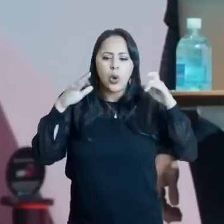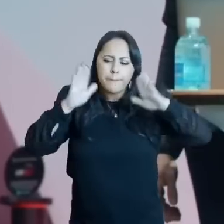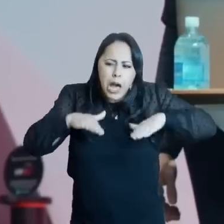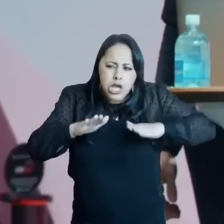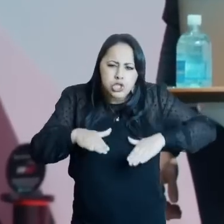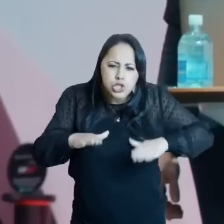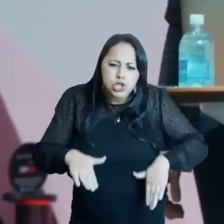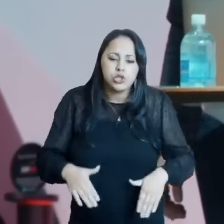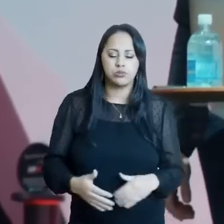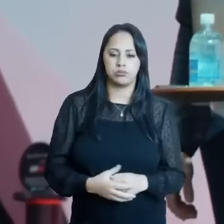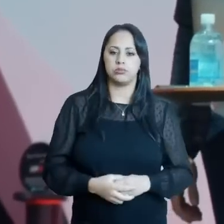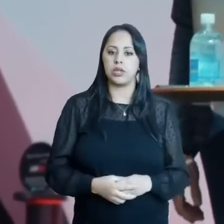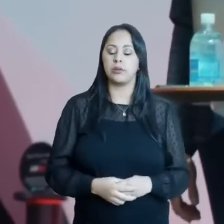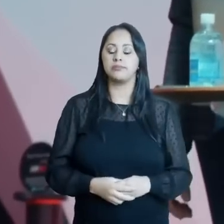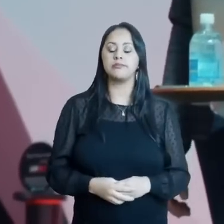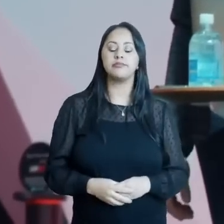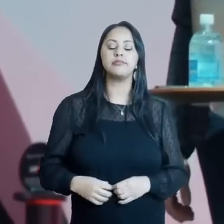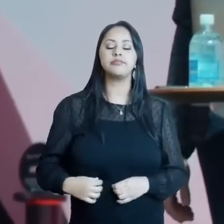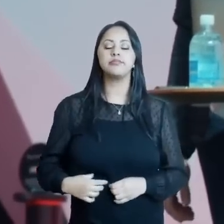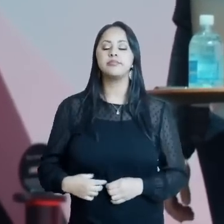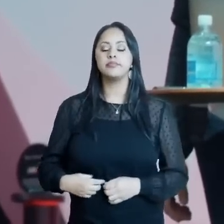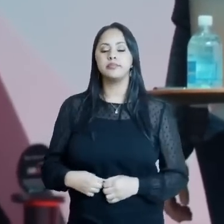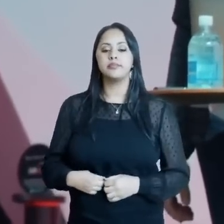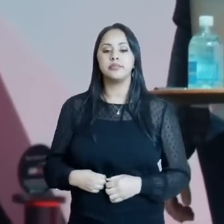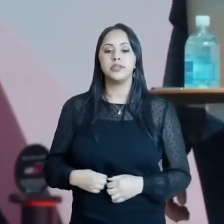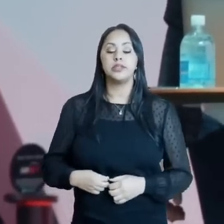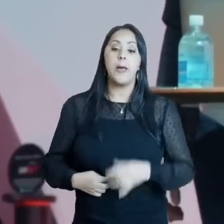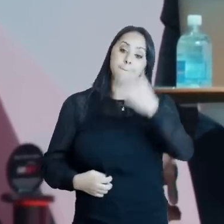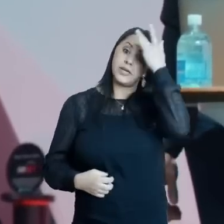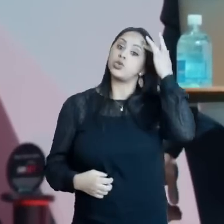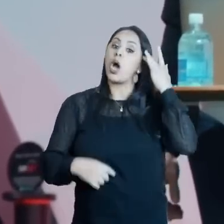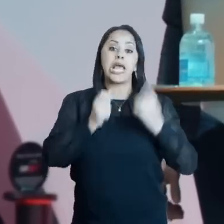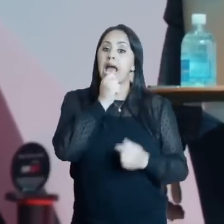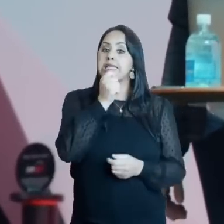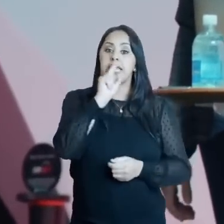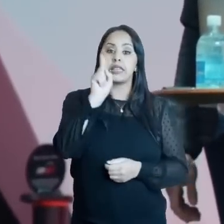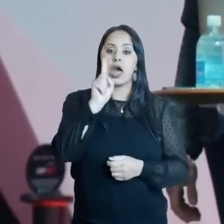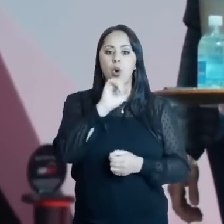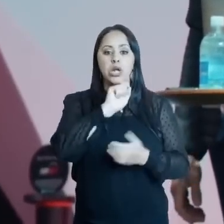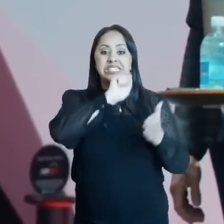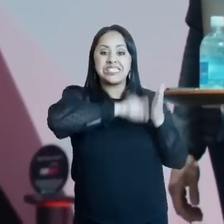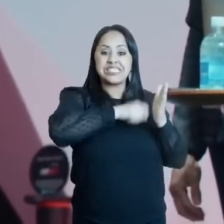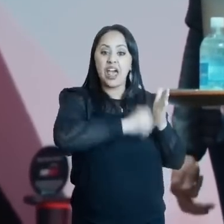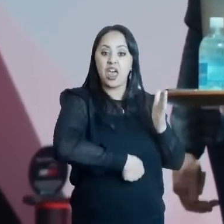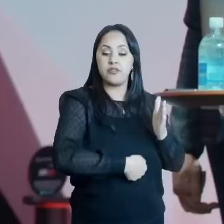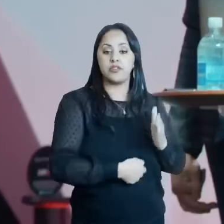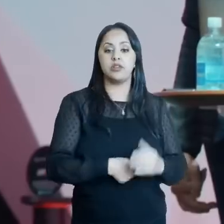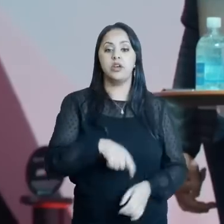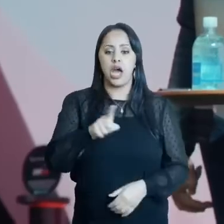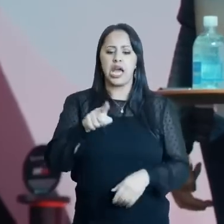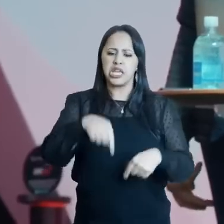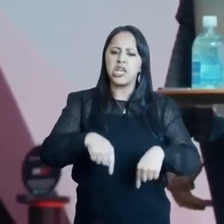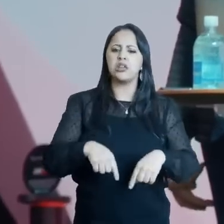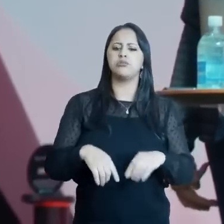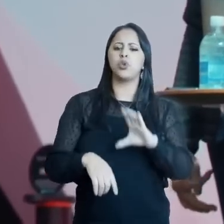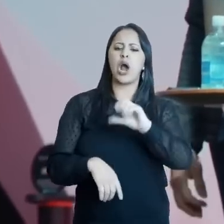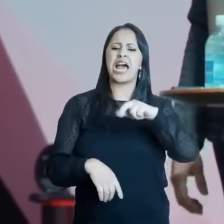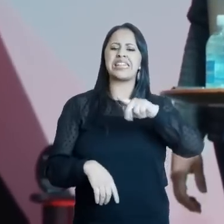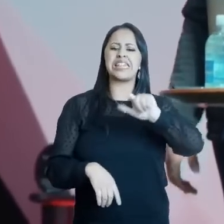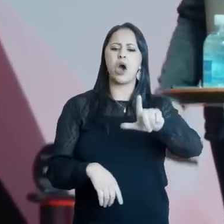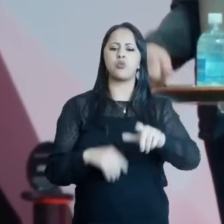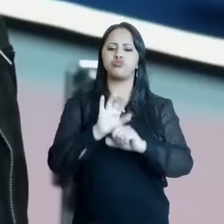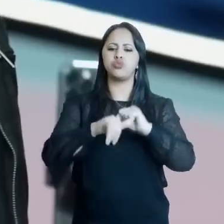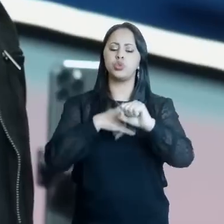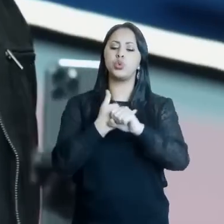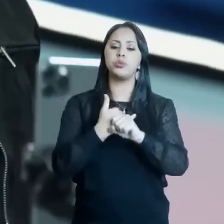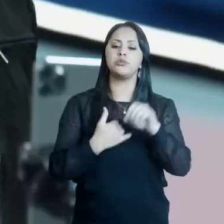aí não dá pra usar muito ele, não. Quem não é inscrito, já se inscreve no canal, já curte aí, eu não sei nem como que